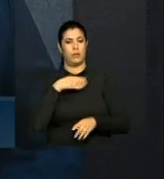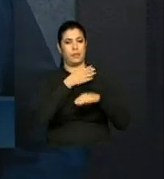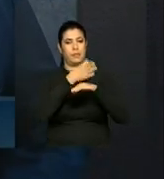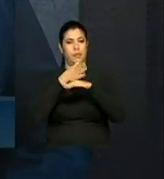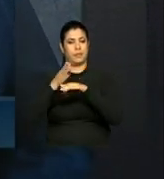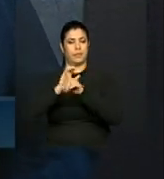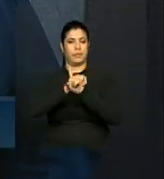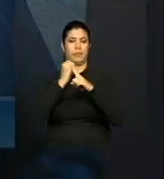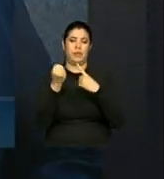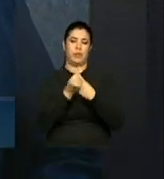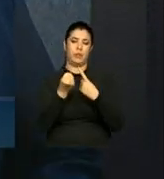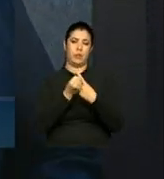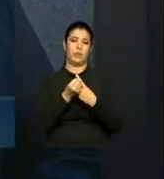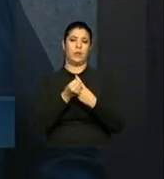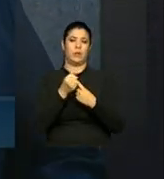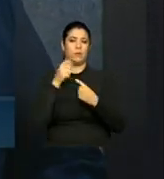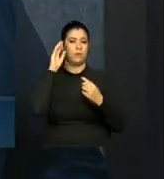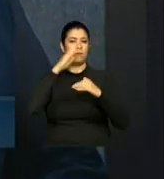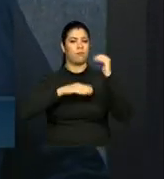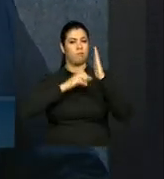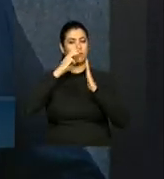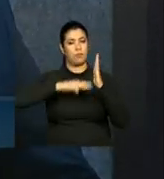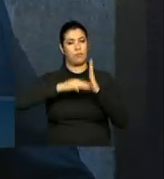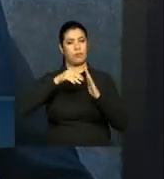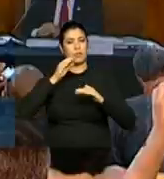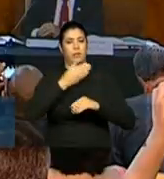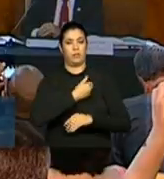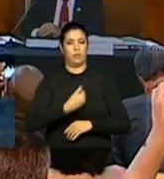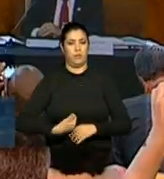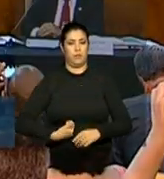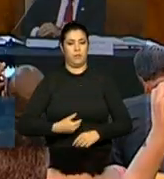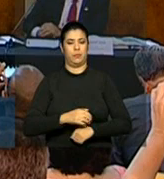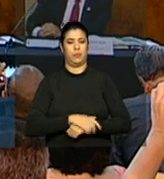participação social como método de governo.